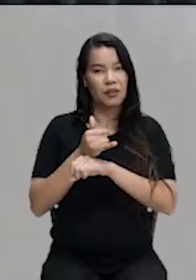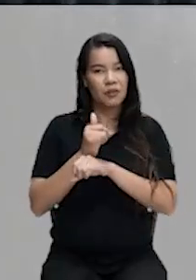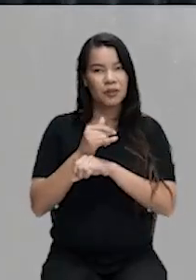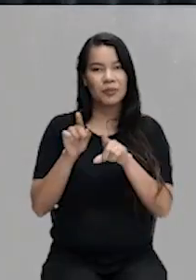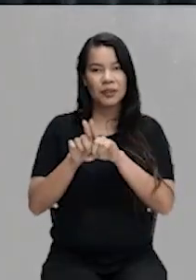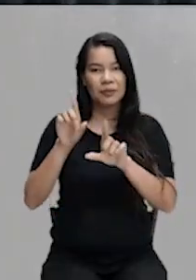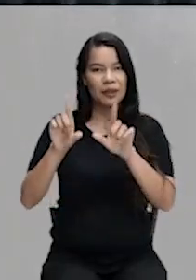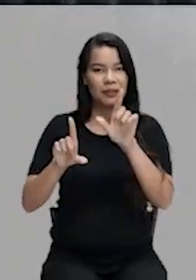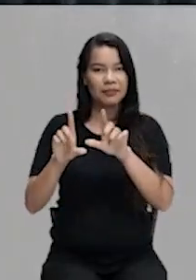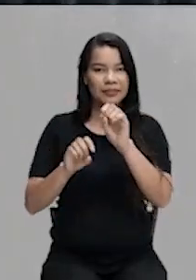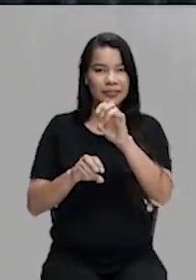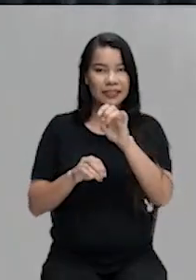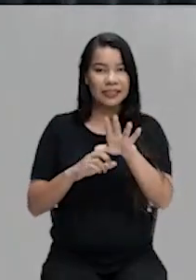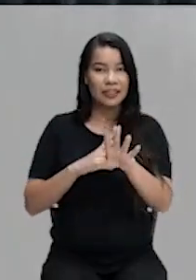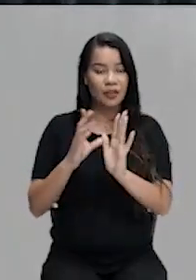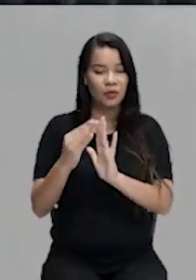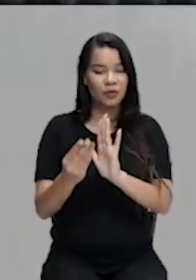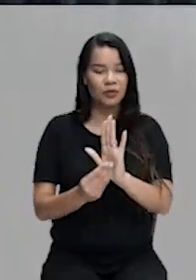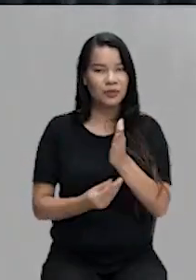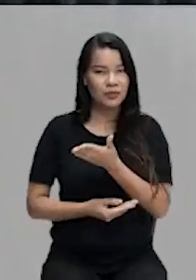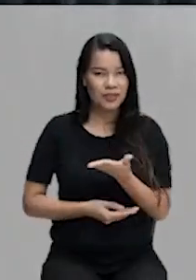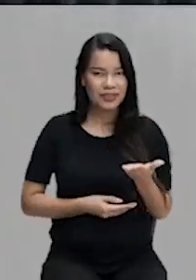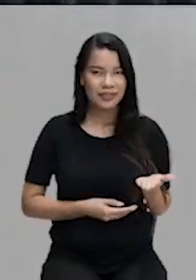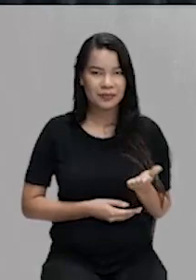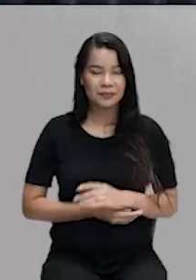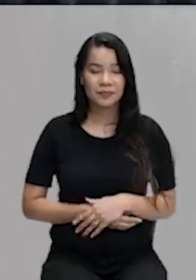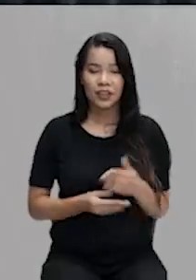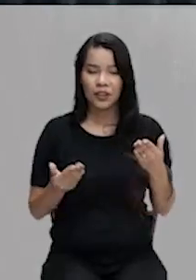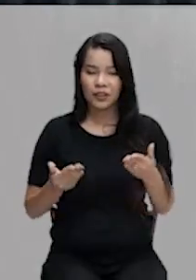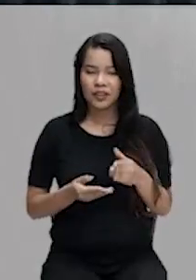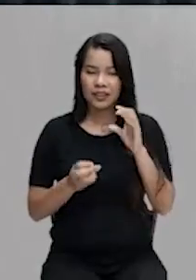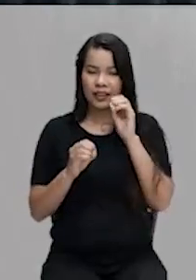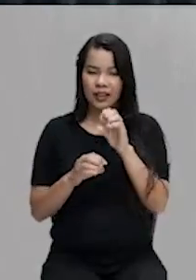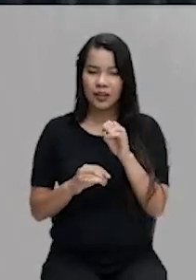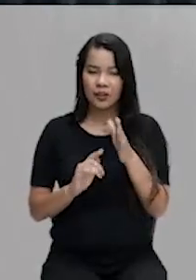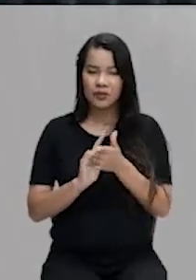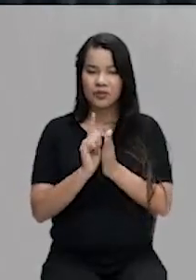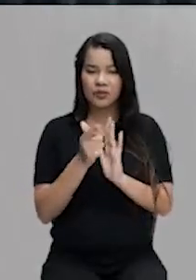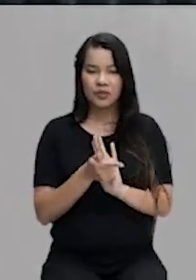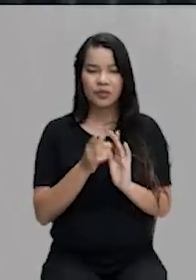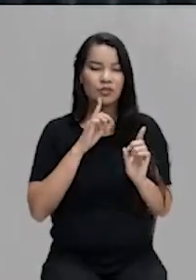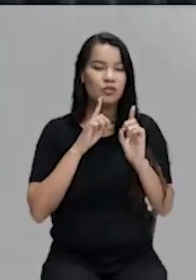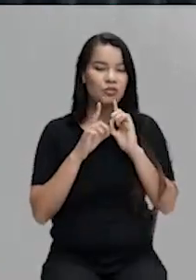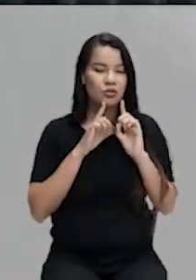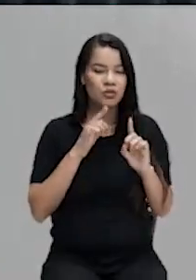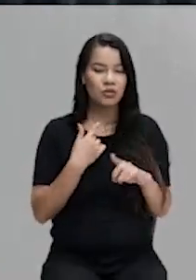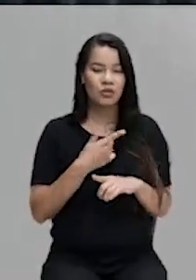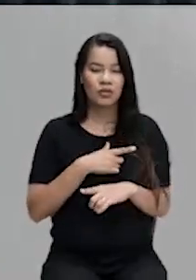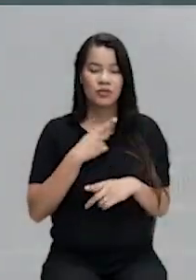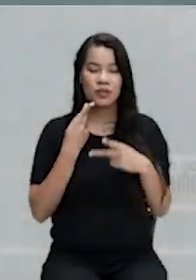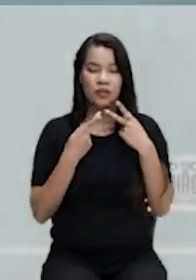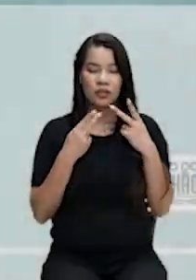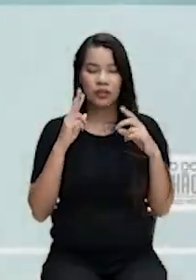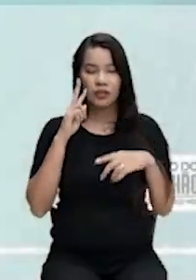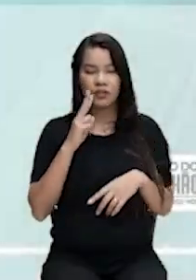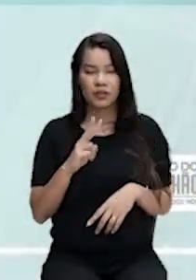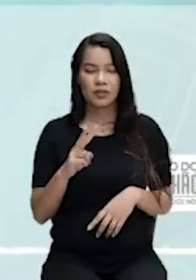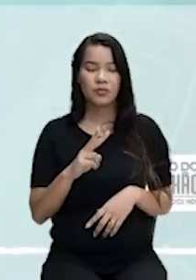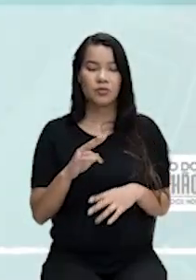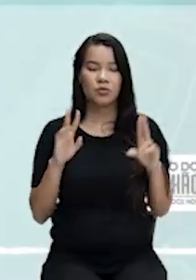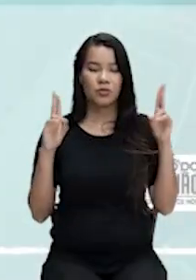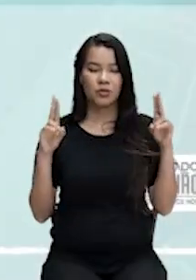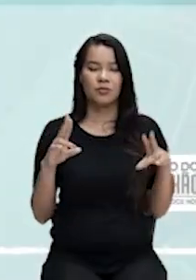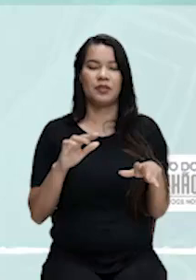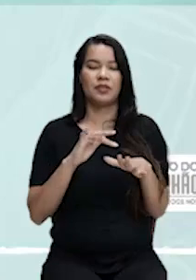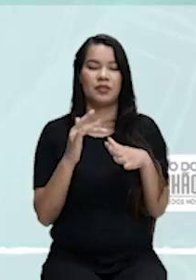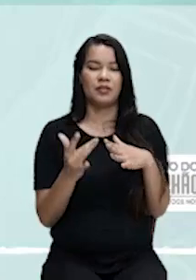conteúdo para você. Vamos lá, então. Na aula de hoje, gênero do discurso, vamos ver um pouco sobre as redes sociais no nosso dia a